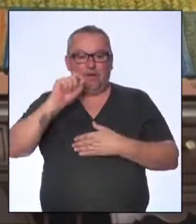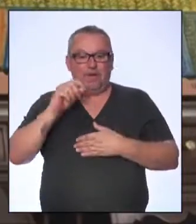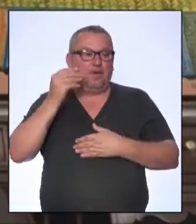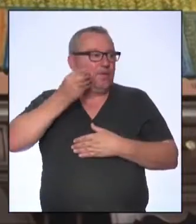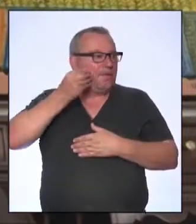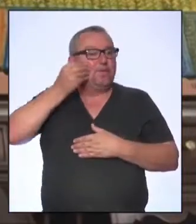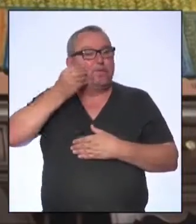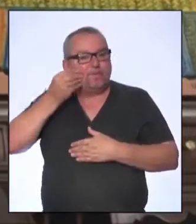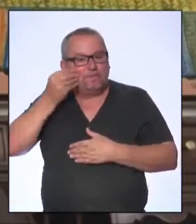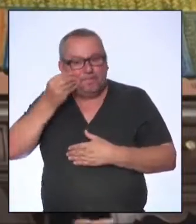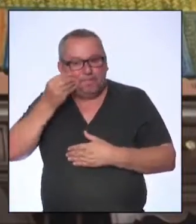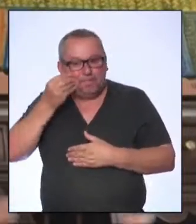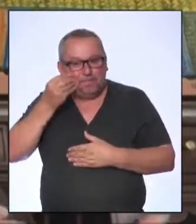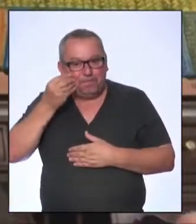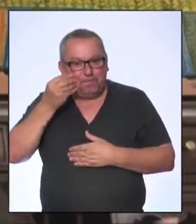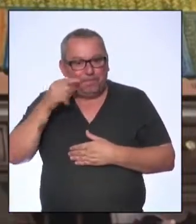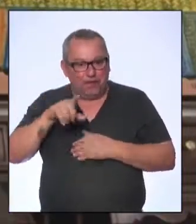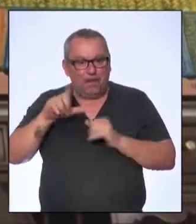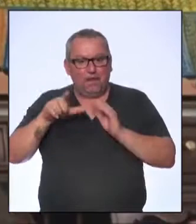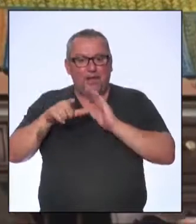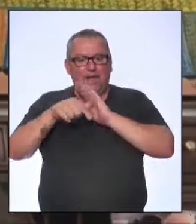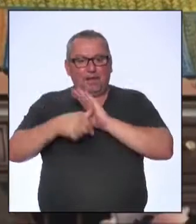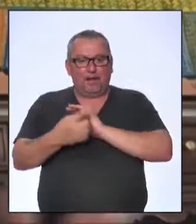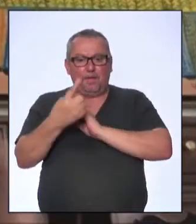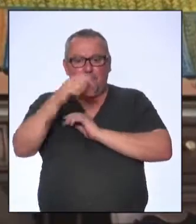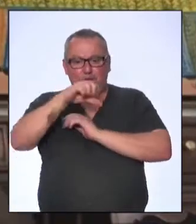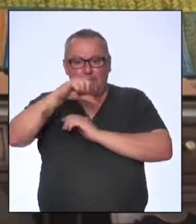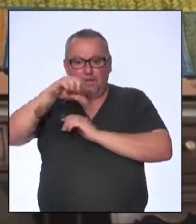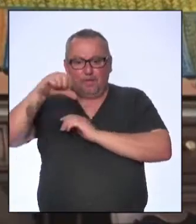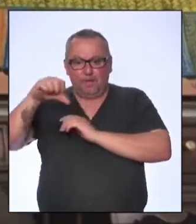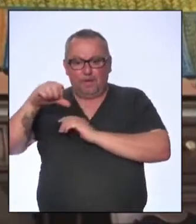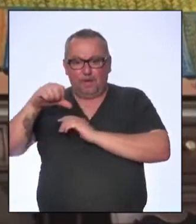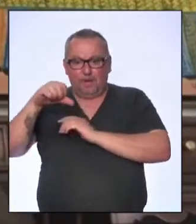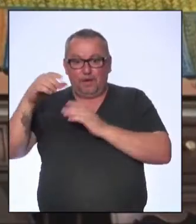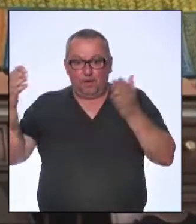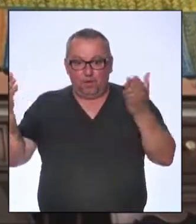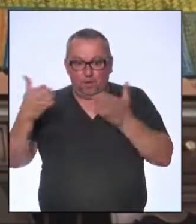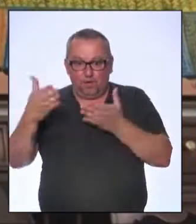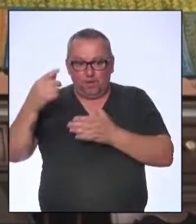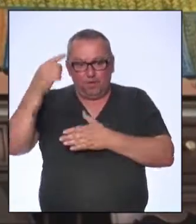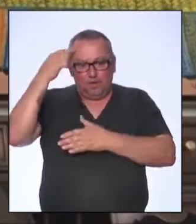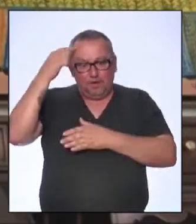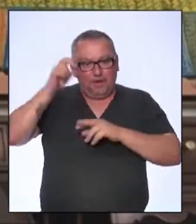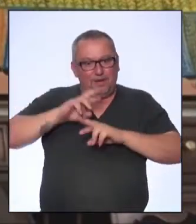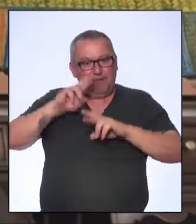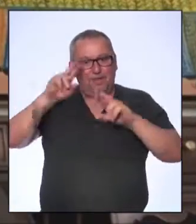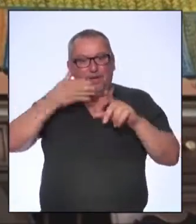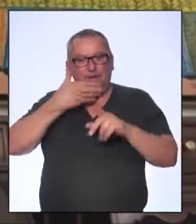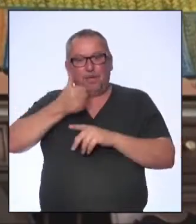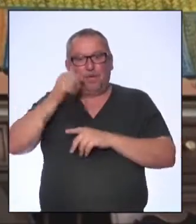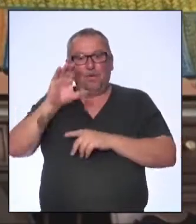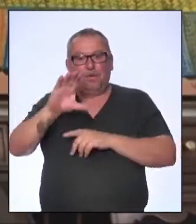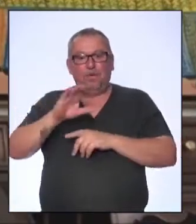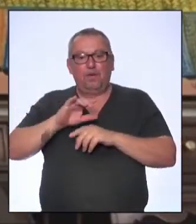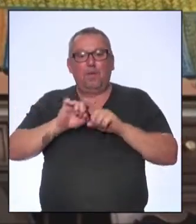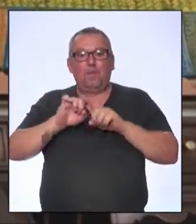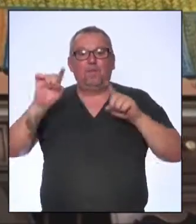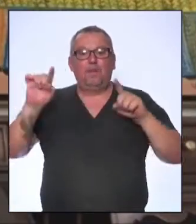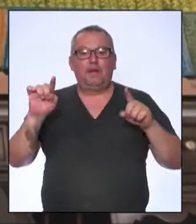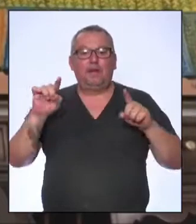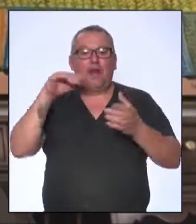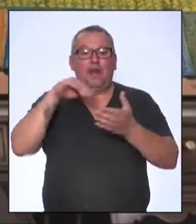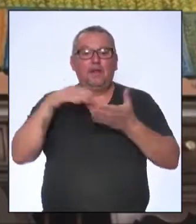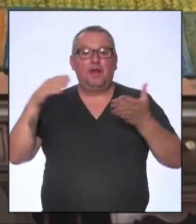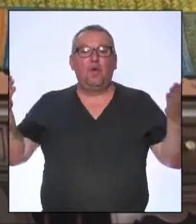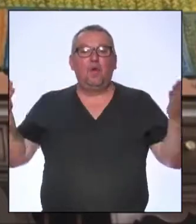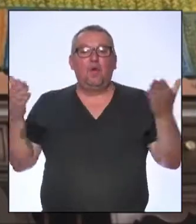experiência atrasada lá de 1999, que acho que hoje eu já lido diferente e melhor com isso, mas é que ainda